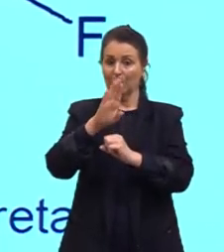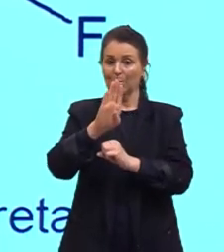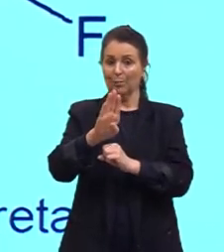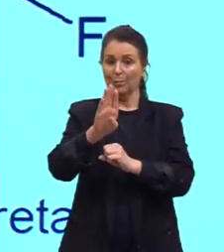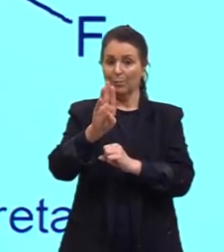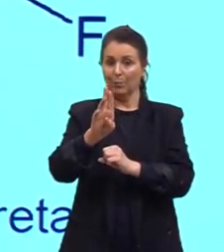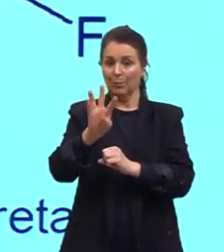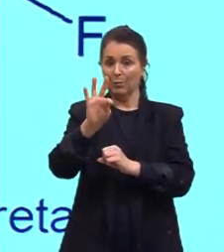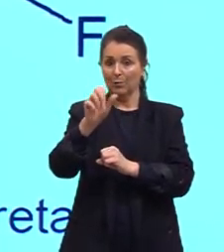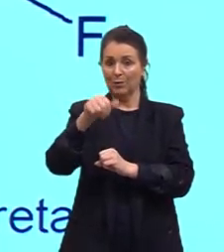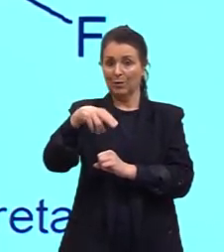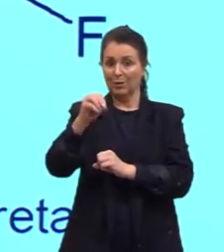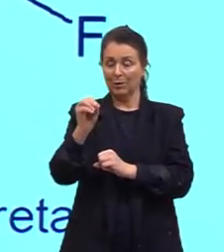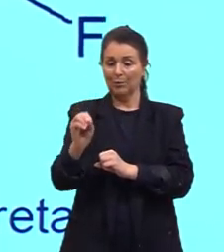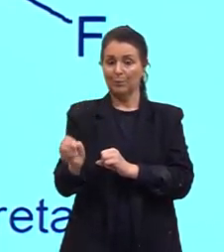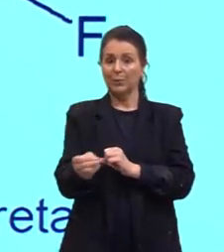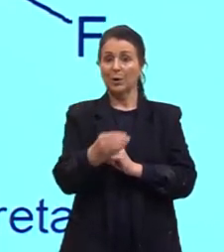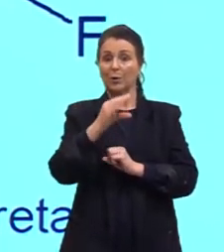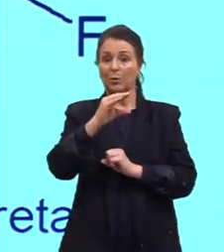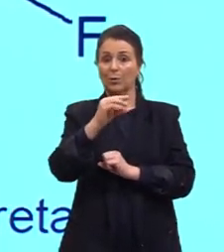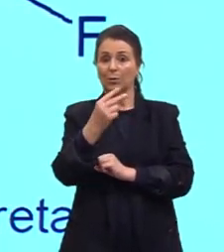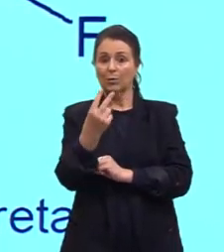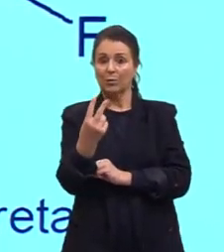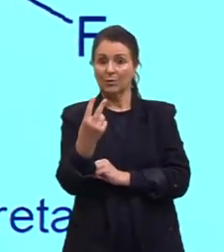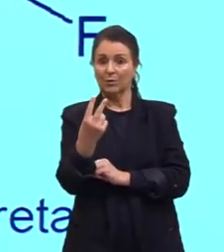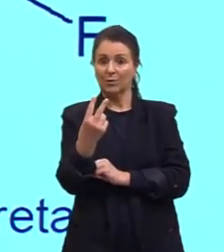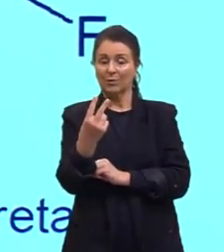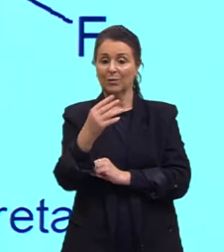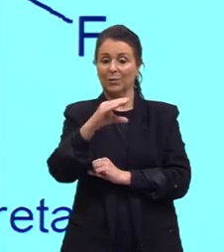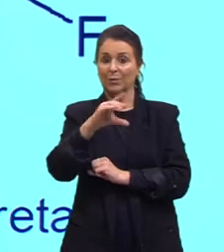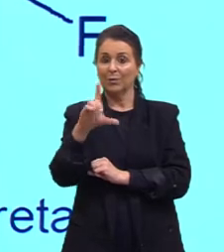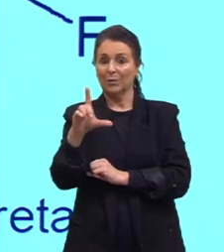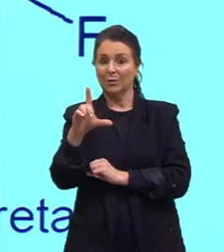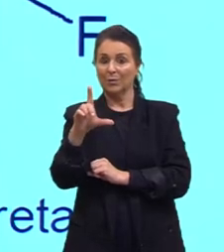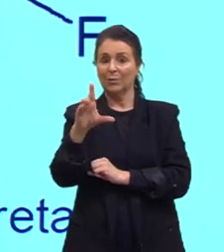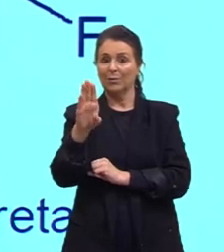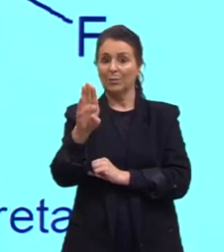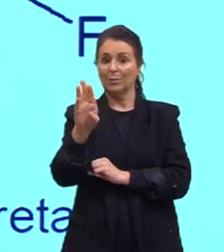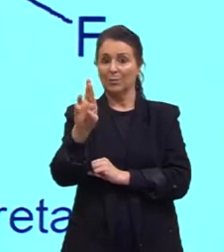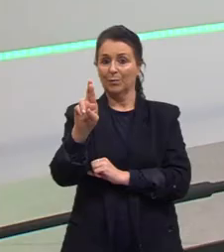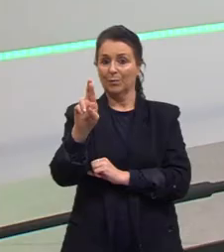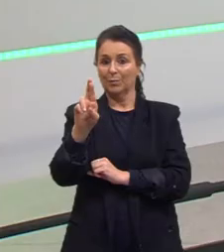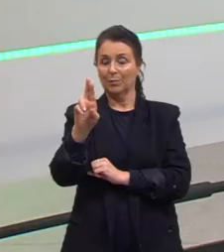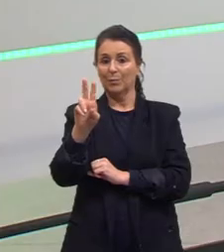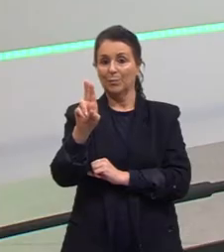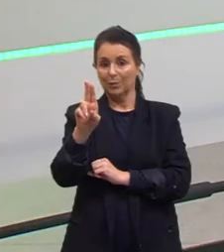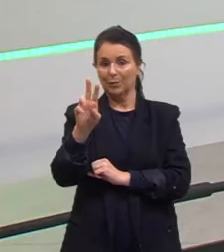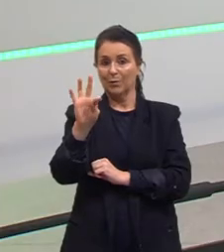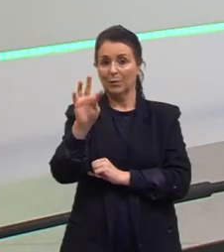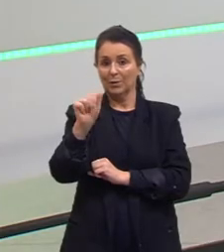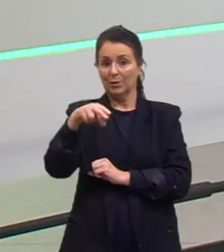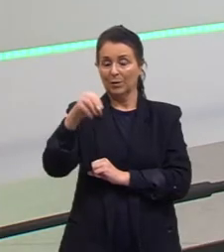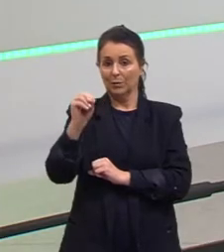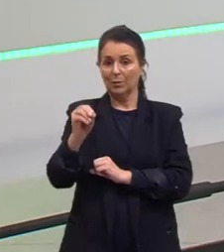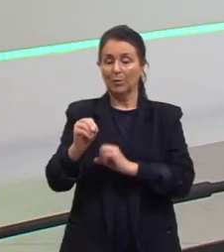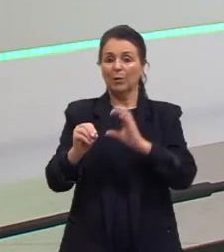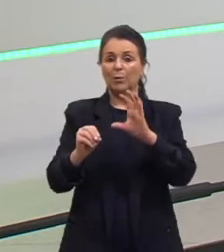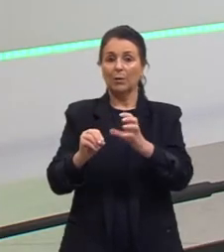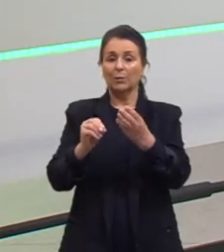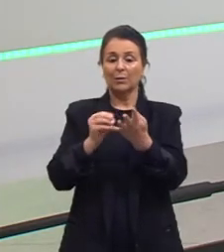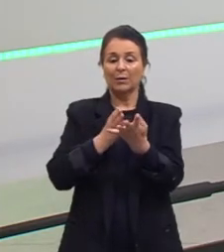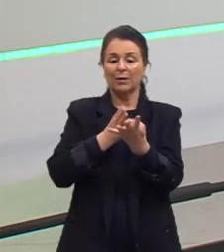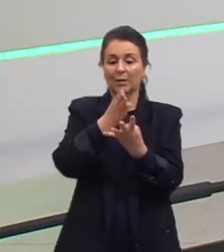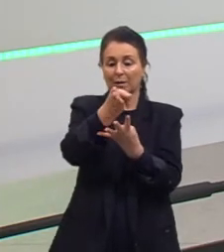e no carbono dois eu tenho cloro butano quando eu tenho ramificação a